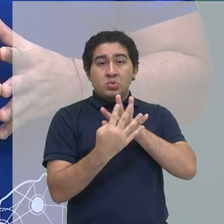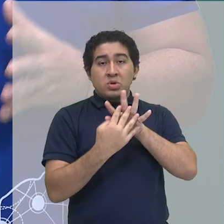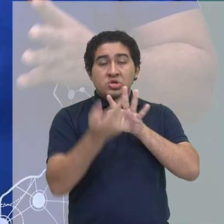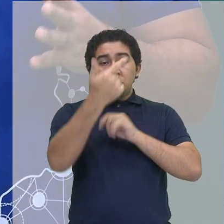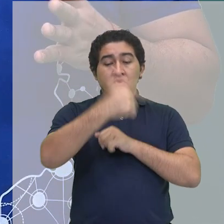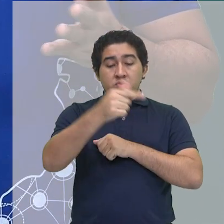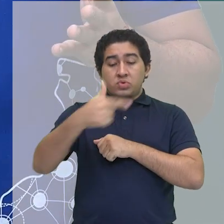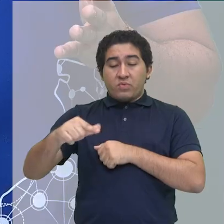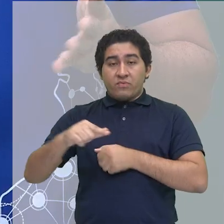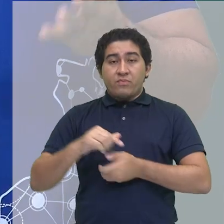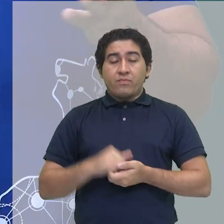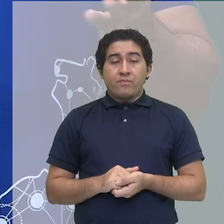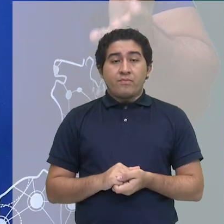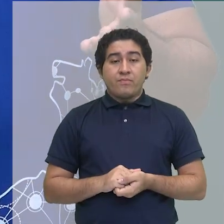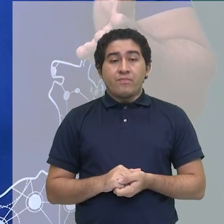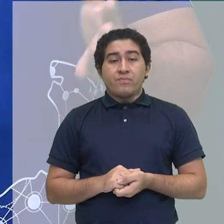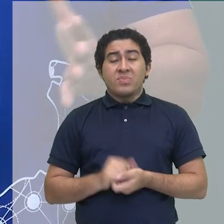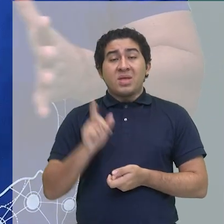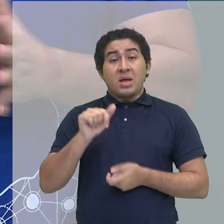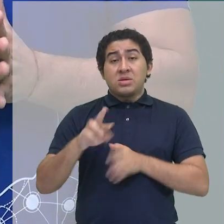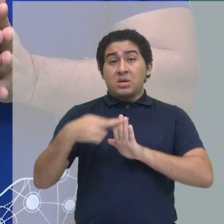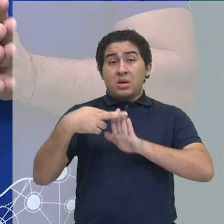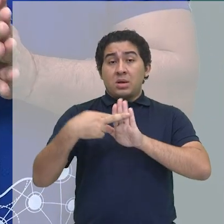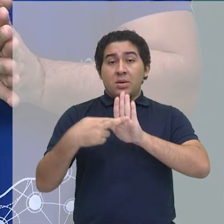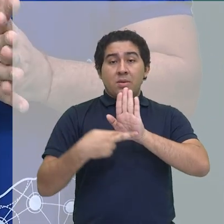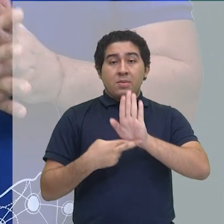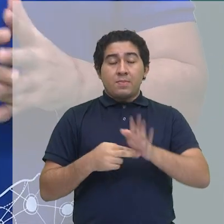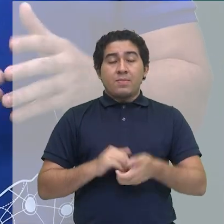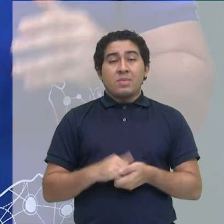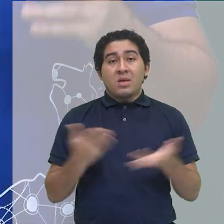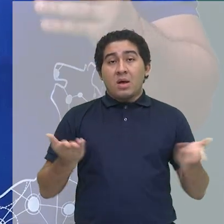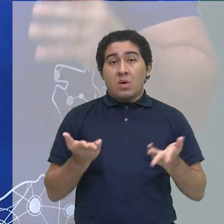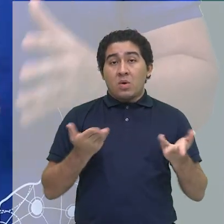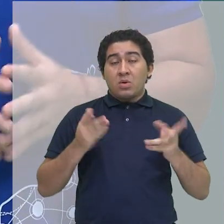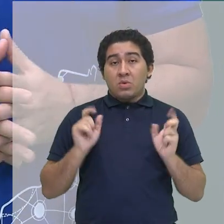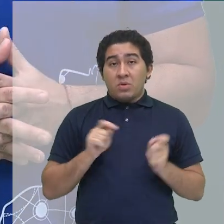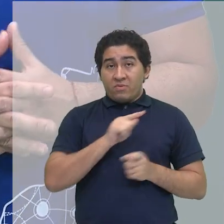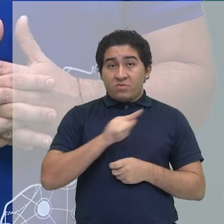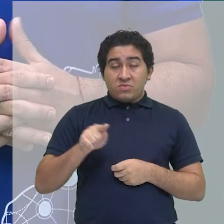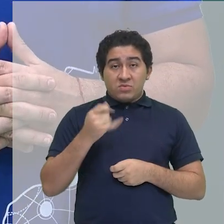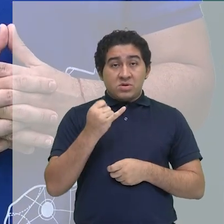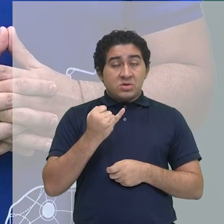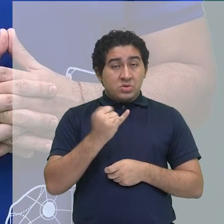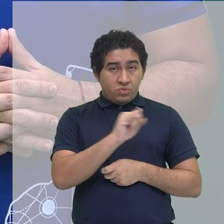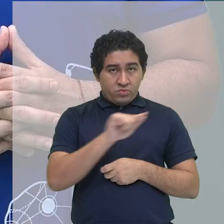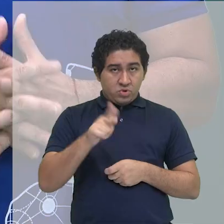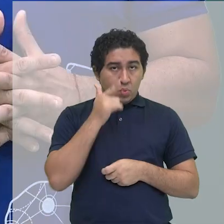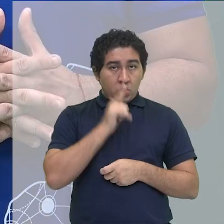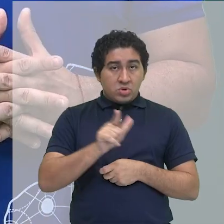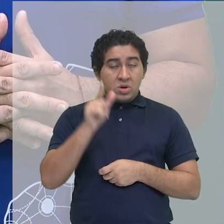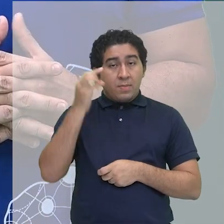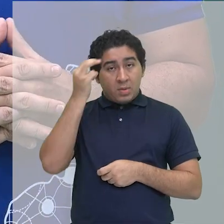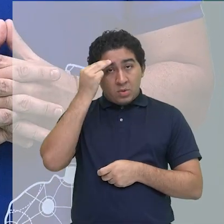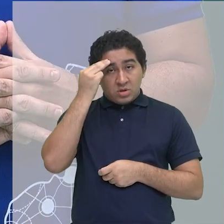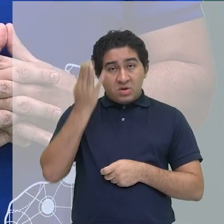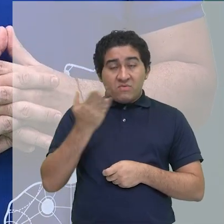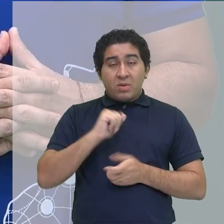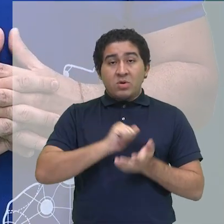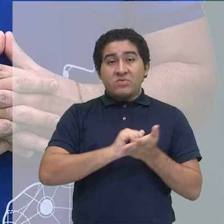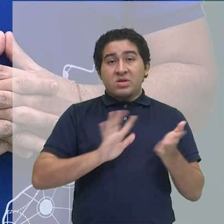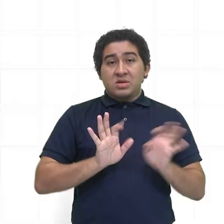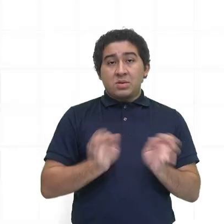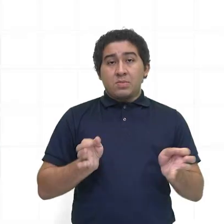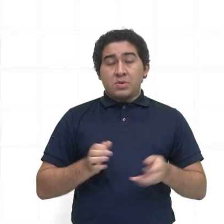beleza? E aí, essas são as regrinhas. E agora, para ver se vocês conseguiram de fato, vamos aqui para uma atividade